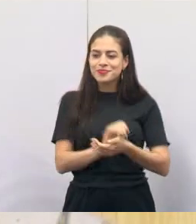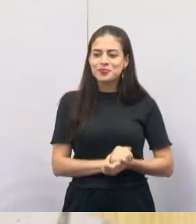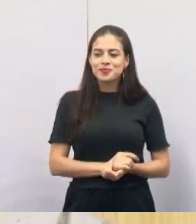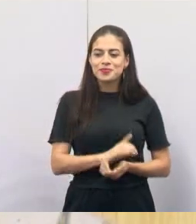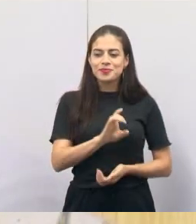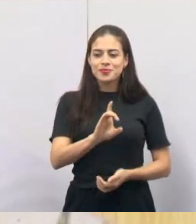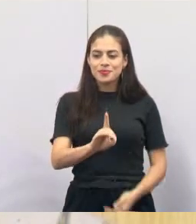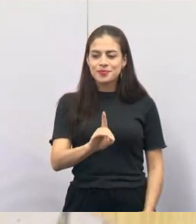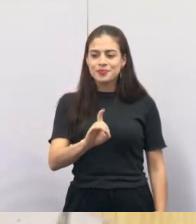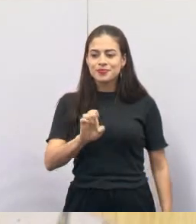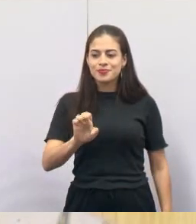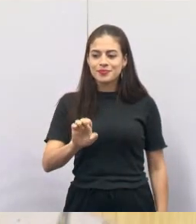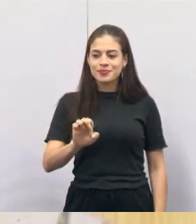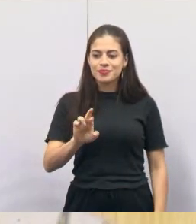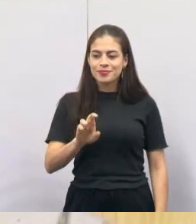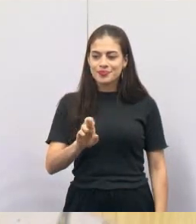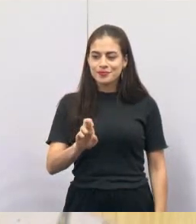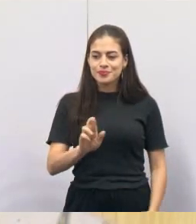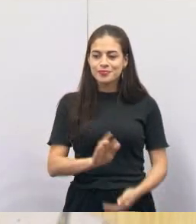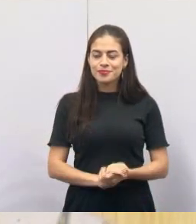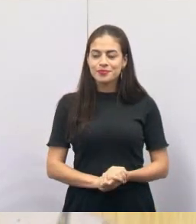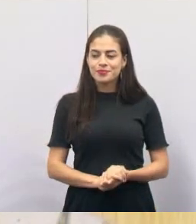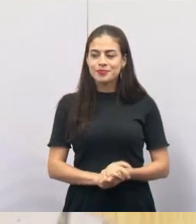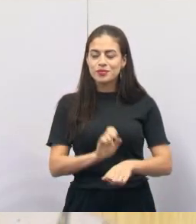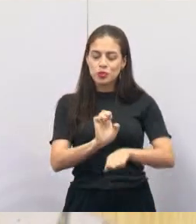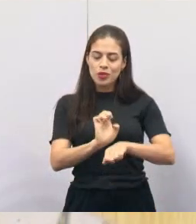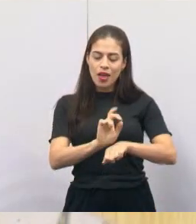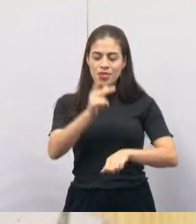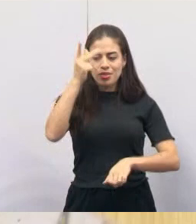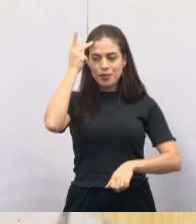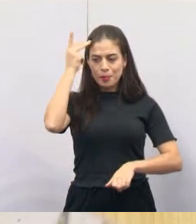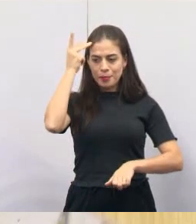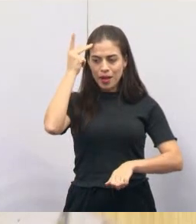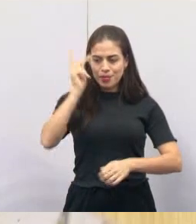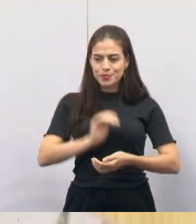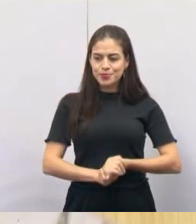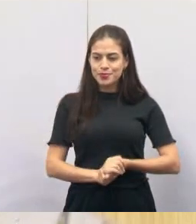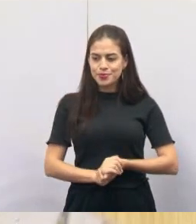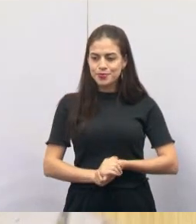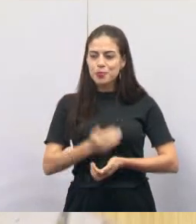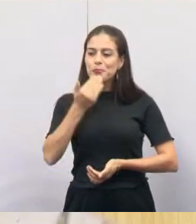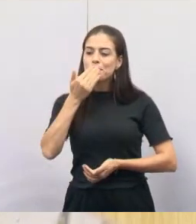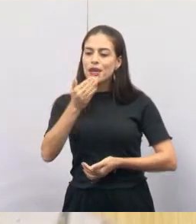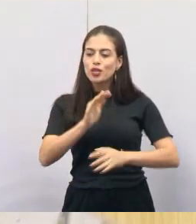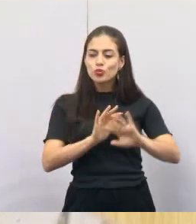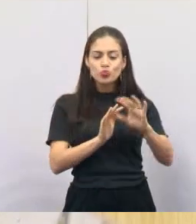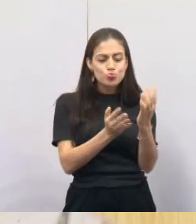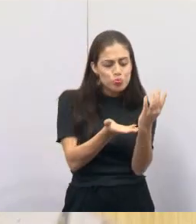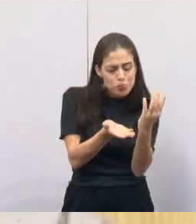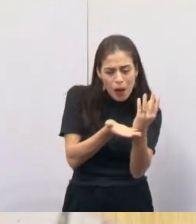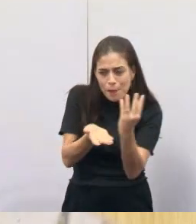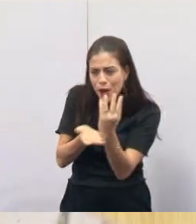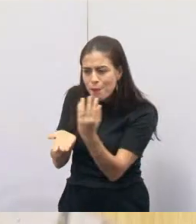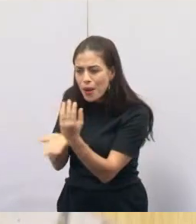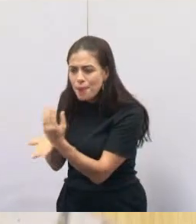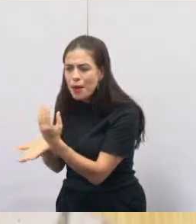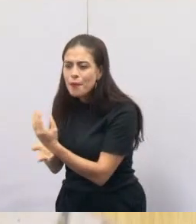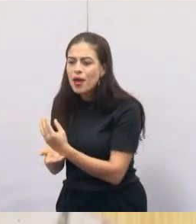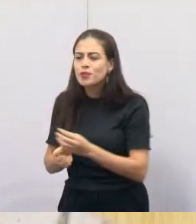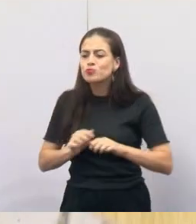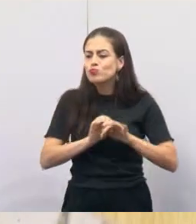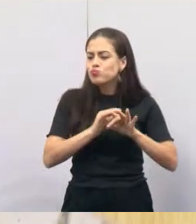ao Departamento de Estrada de Rodagem do Estado de São Paulo, solicitando capina e limpeza em toda a extensão da rodovia